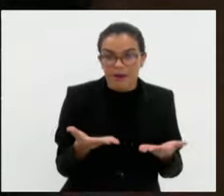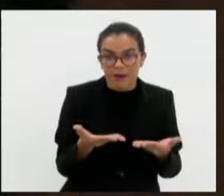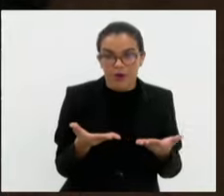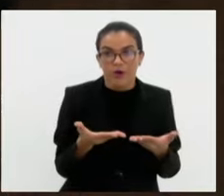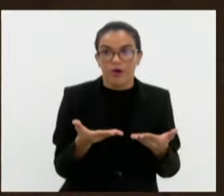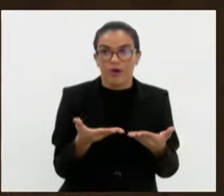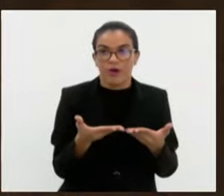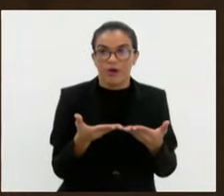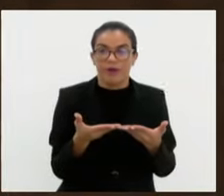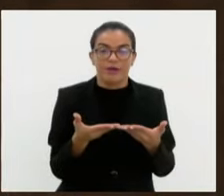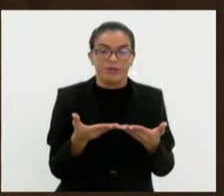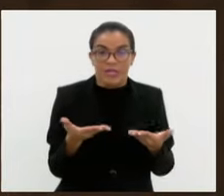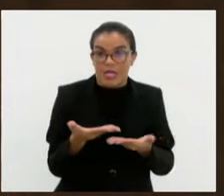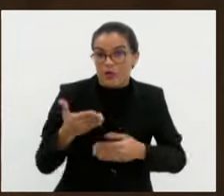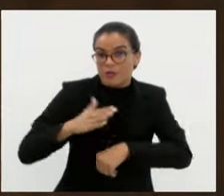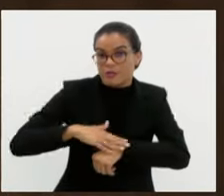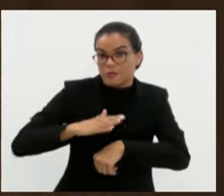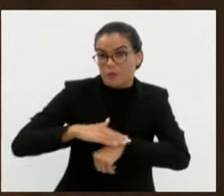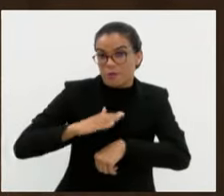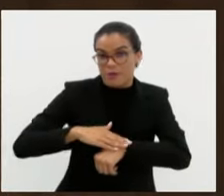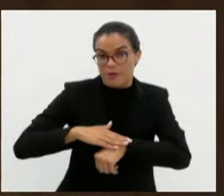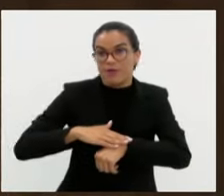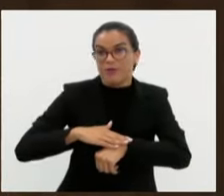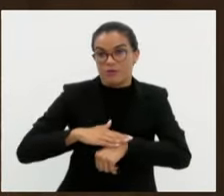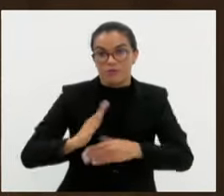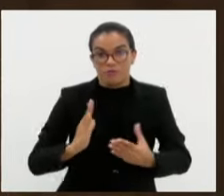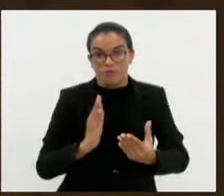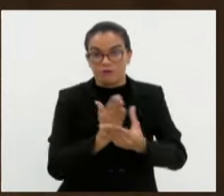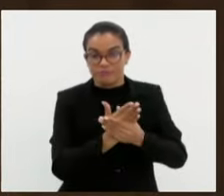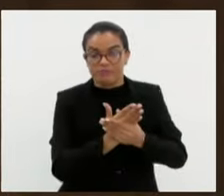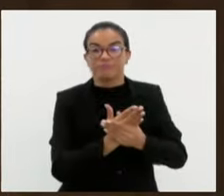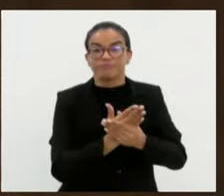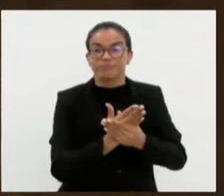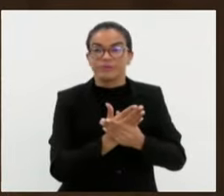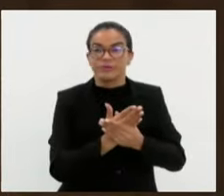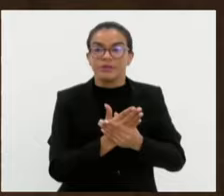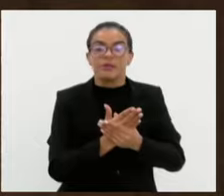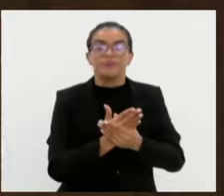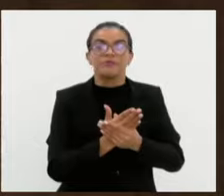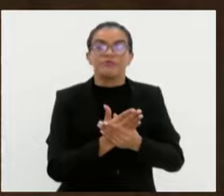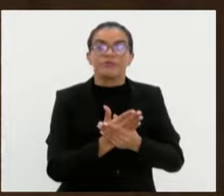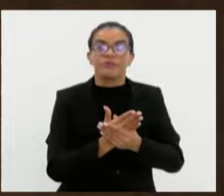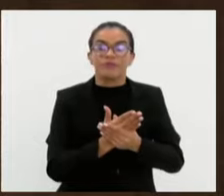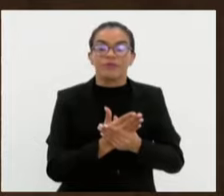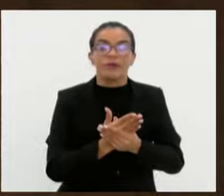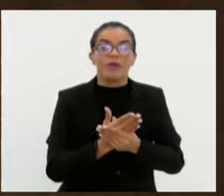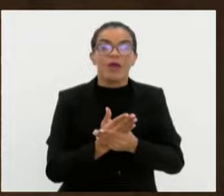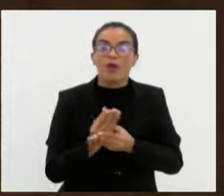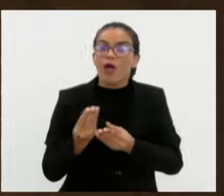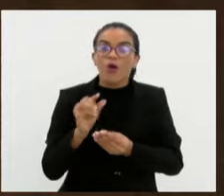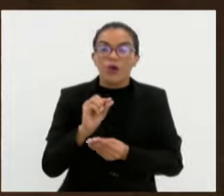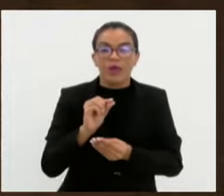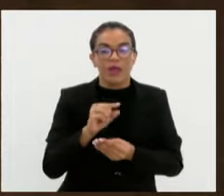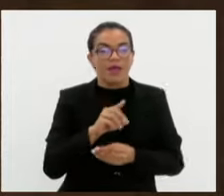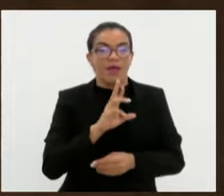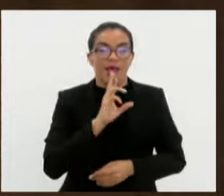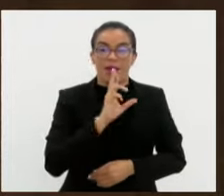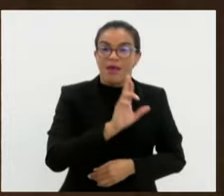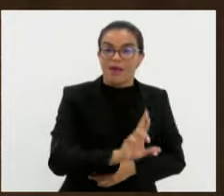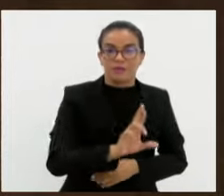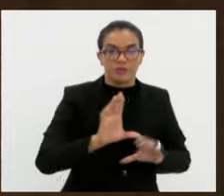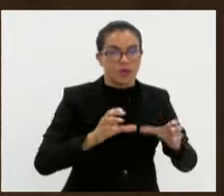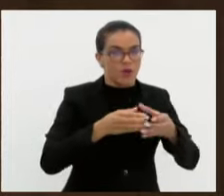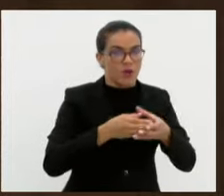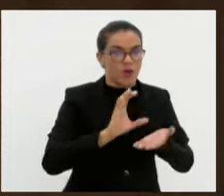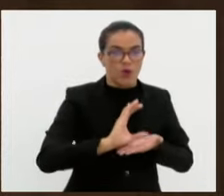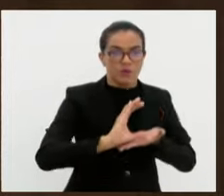que está agora neste processo em questão na casa, lançá-la para a Comissão de Ética, que é o local certo para